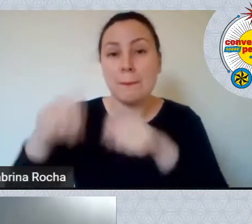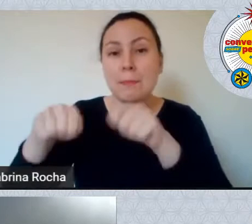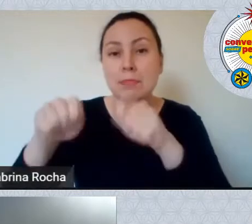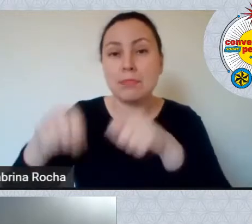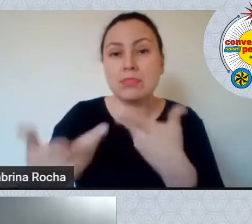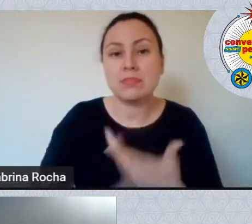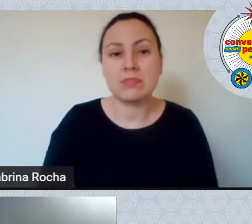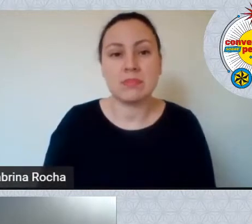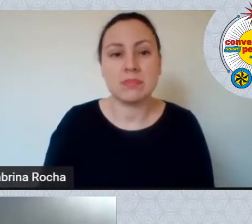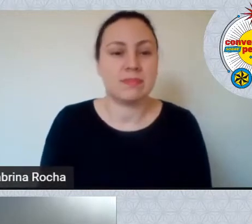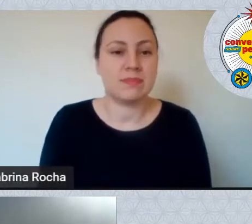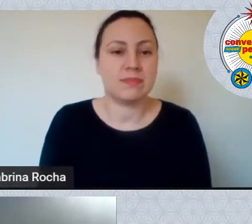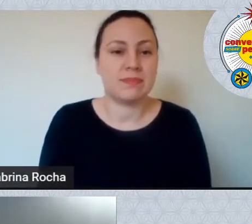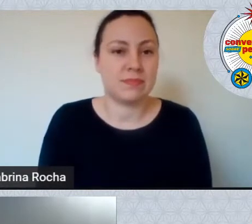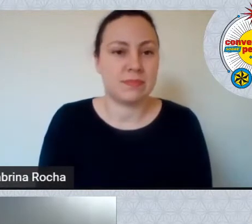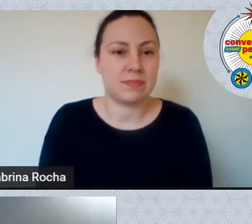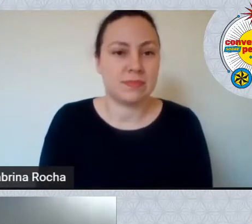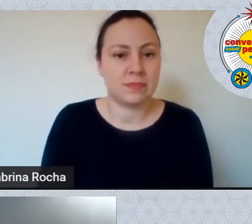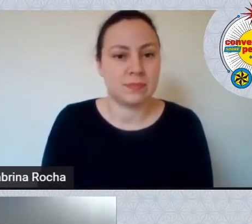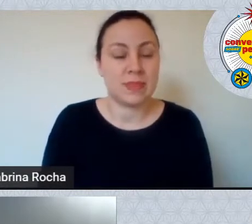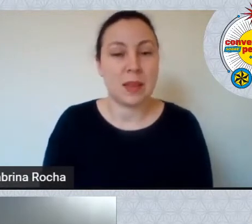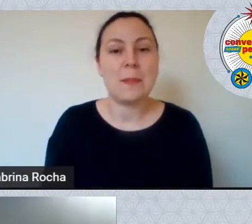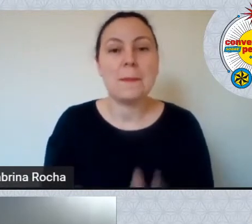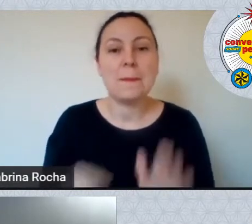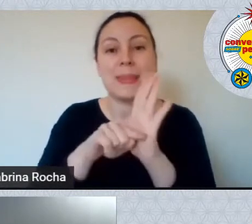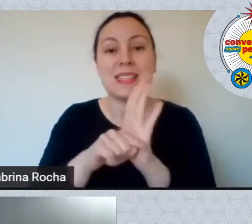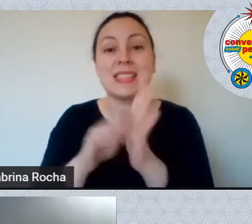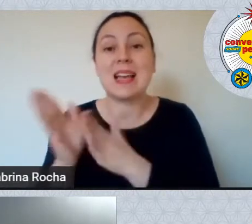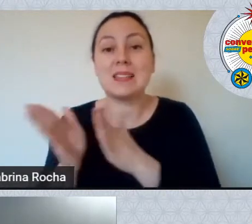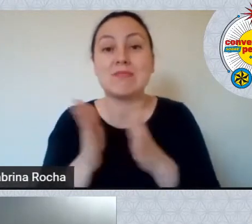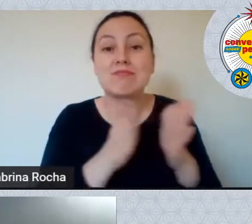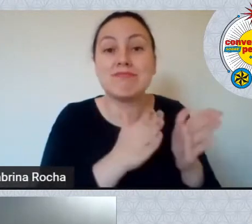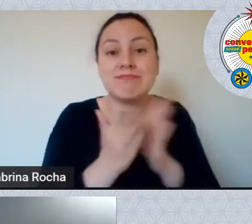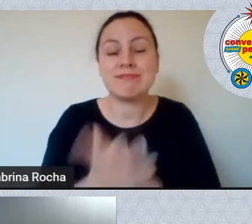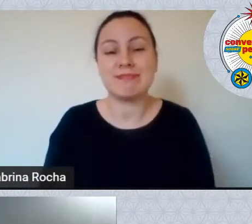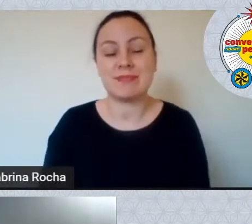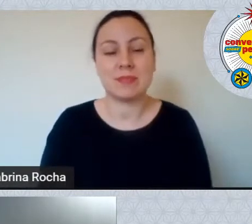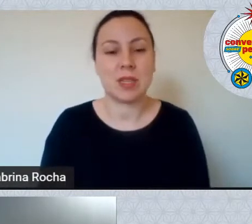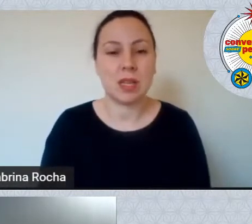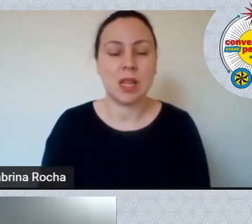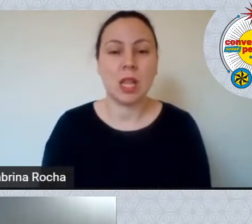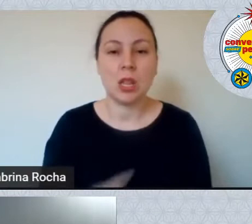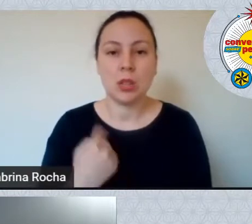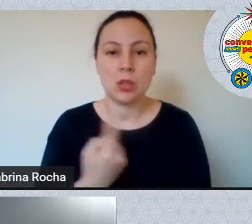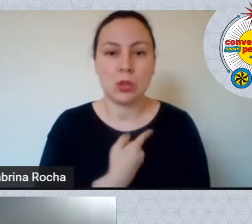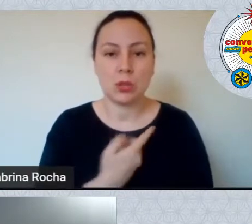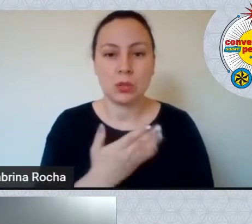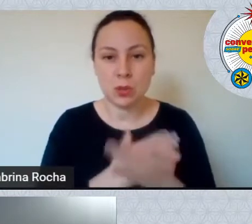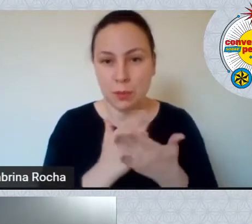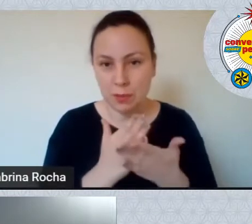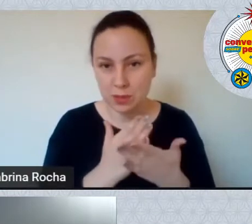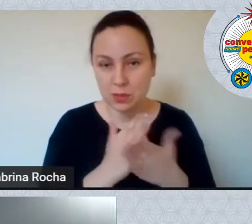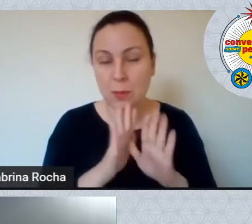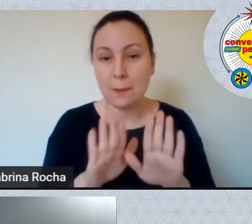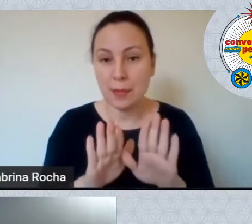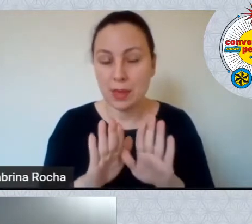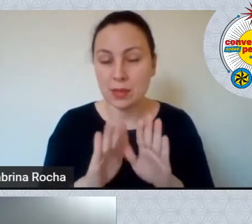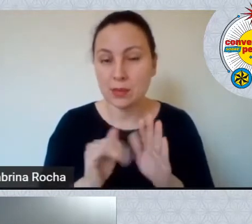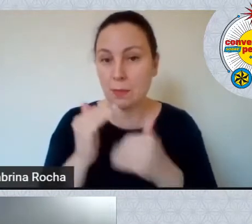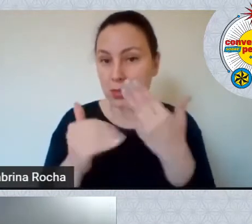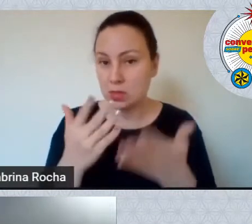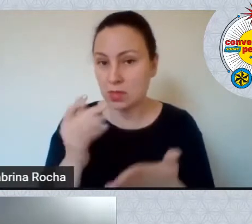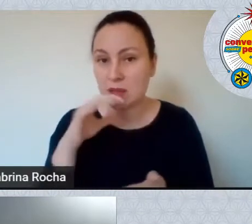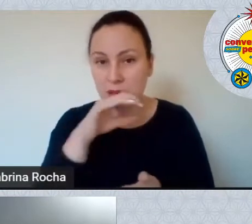Essa pesquisa está em que fase? Olha, nós estamos no começo, mas o processo ele é curto.